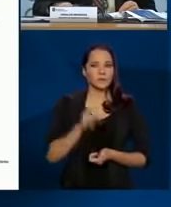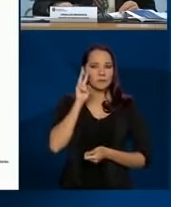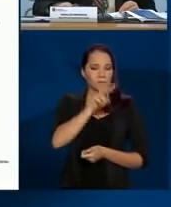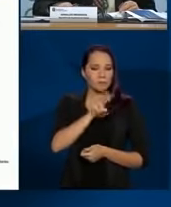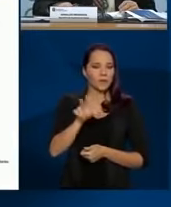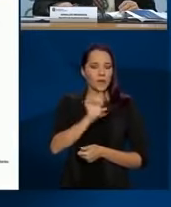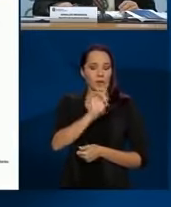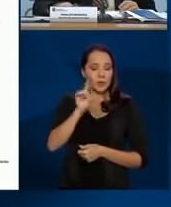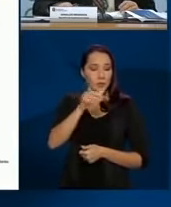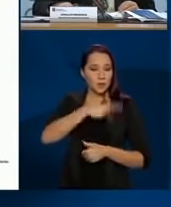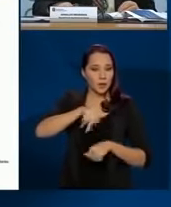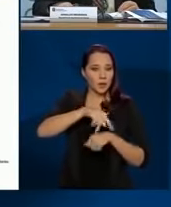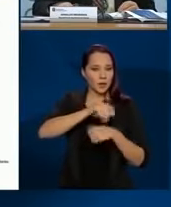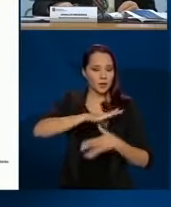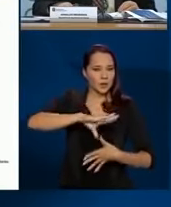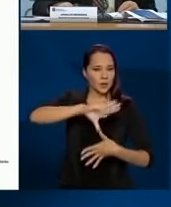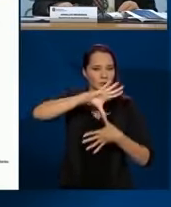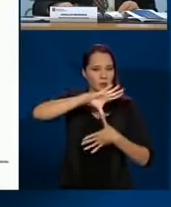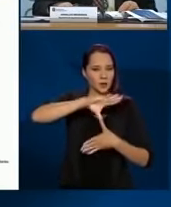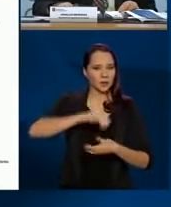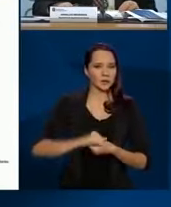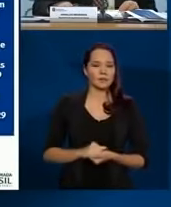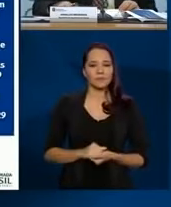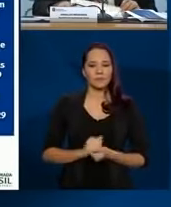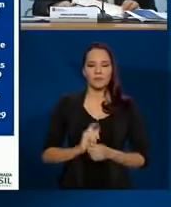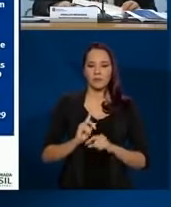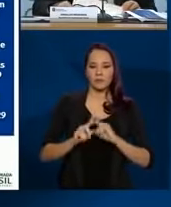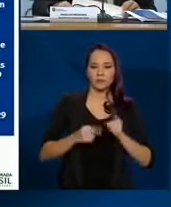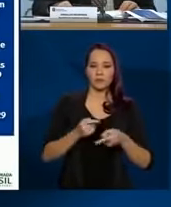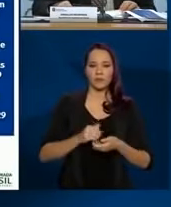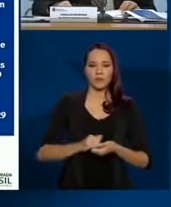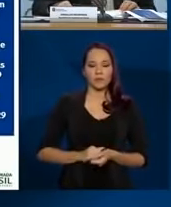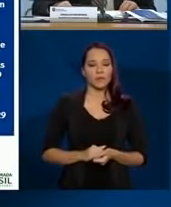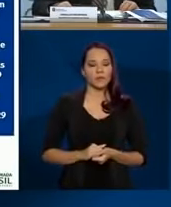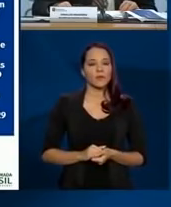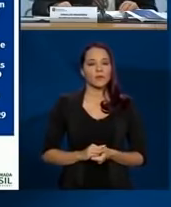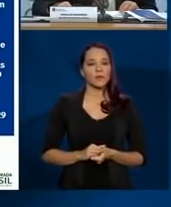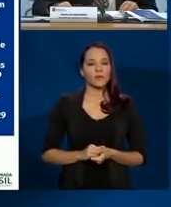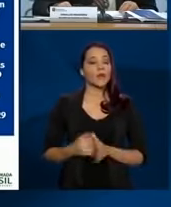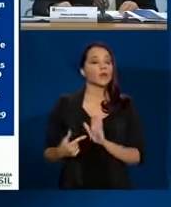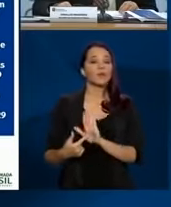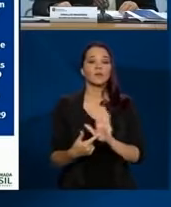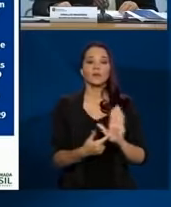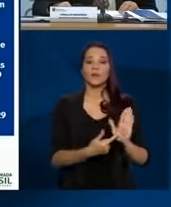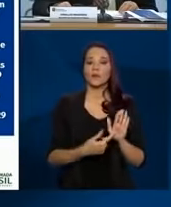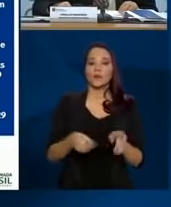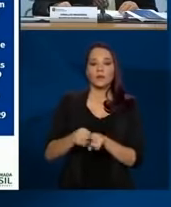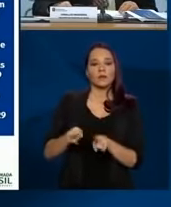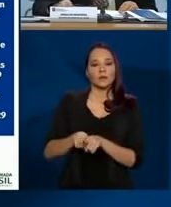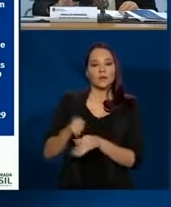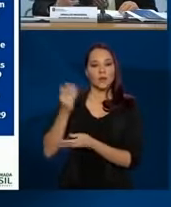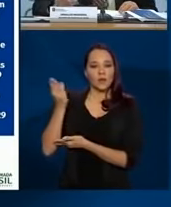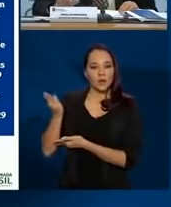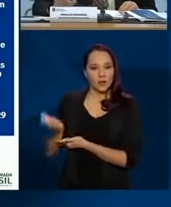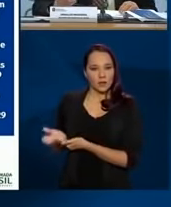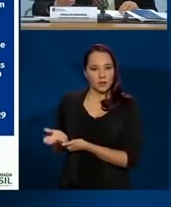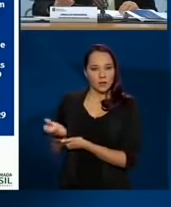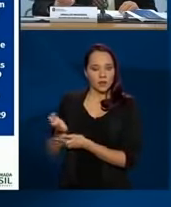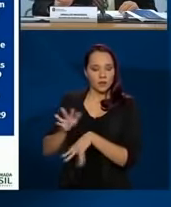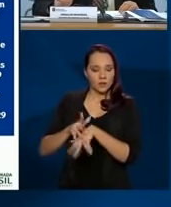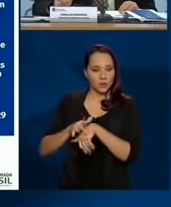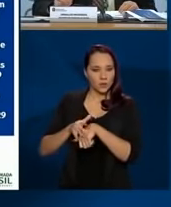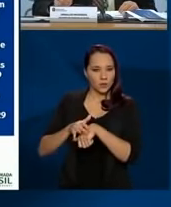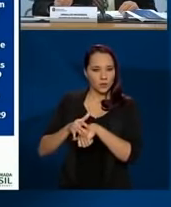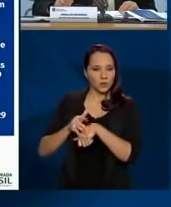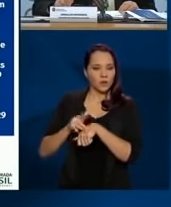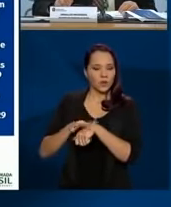países da América, exatamente. Próximo, a gente mostra Na situação epidemiológica